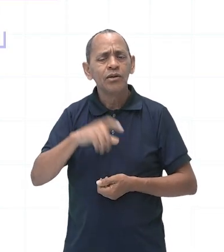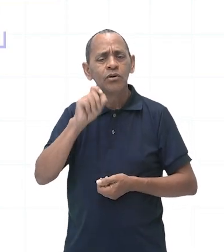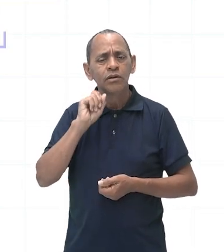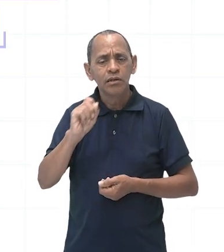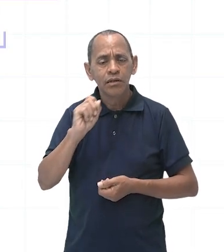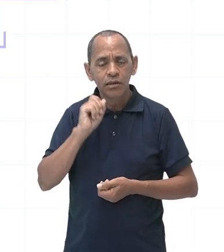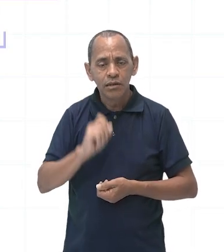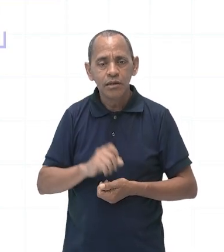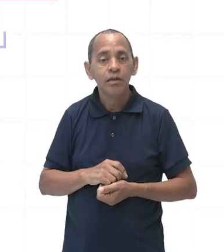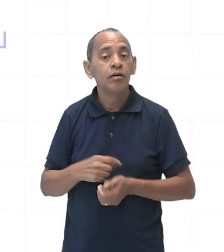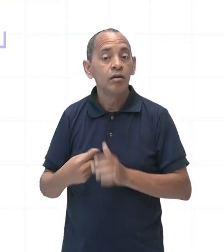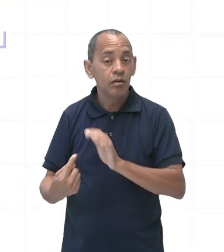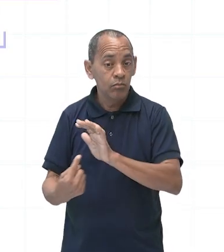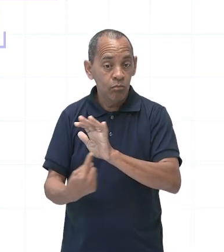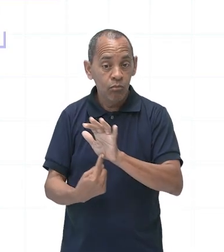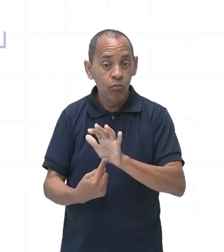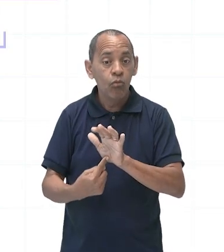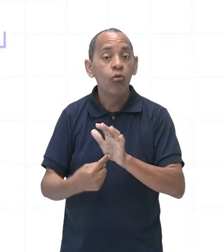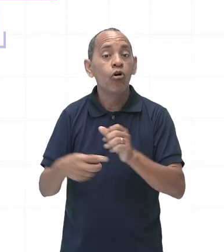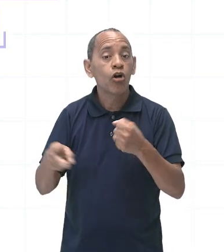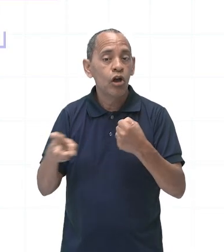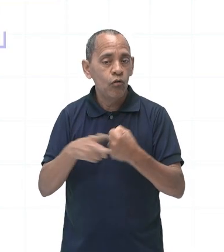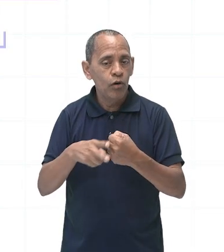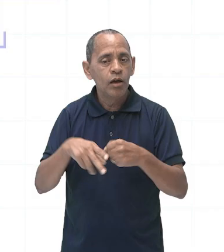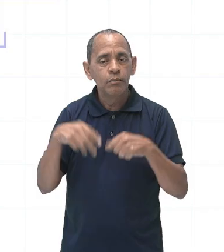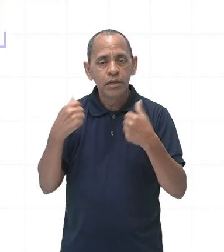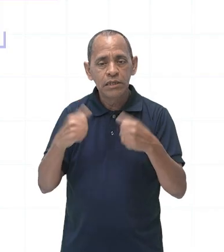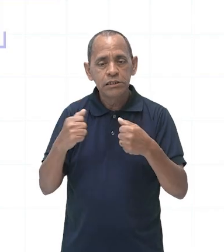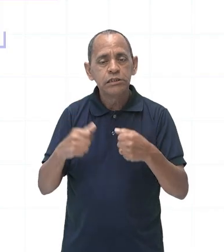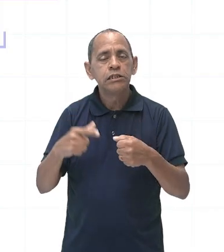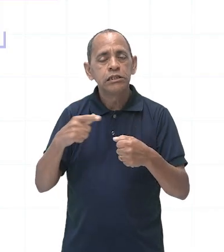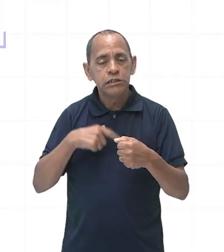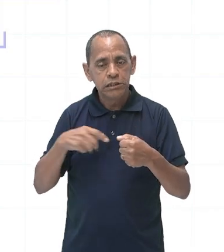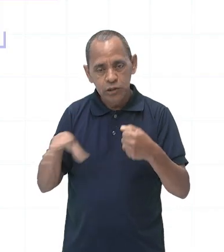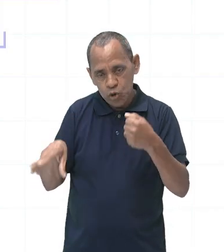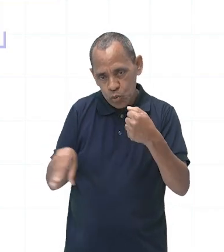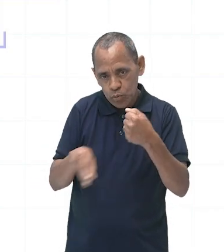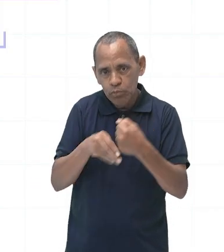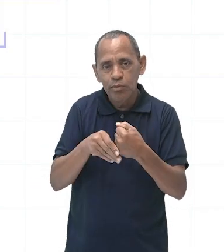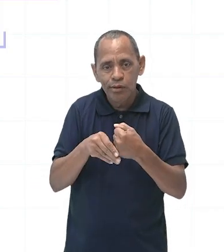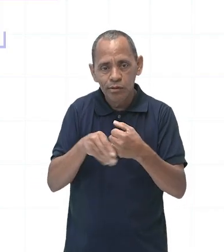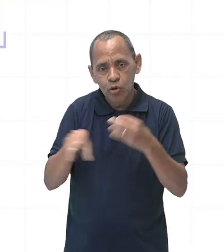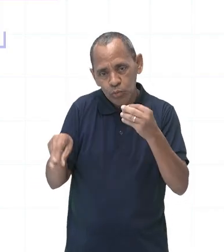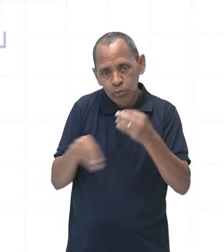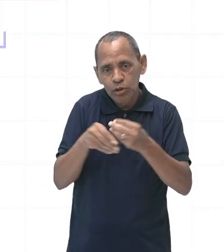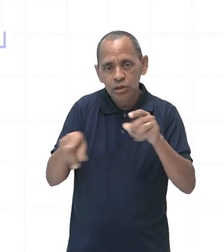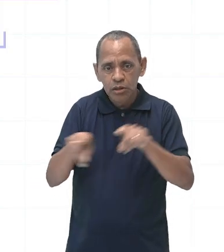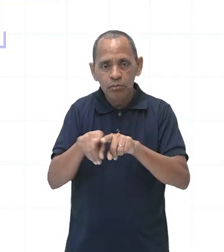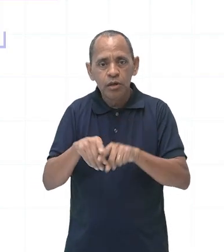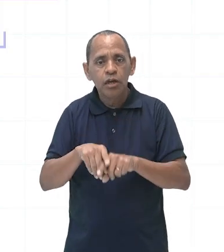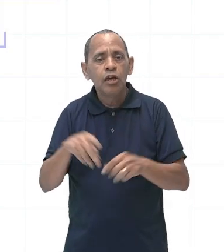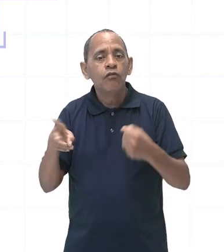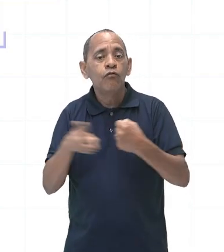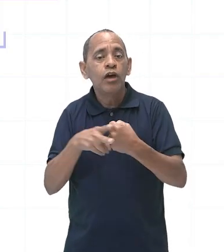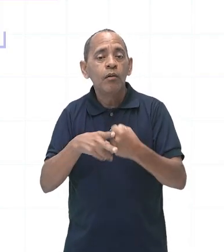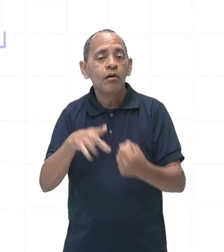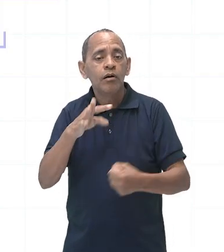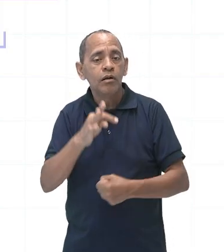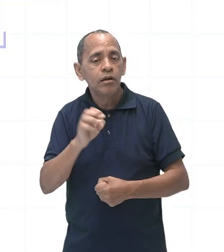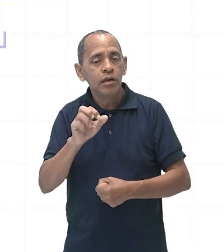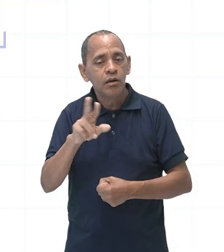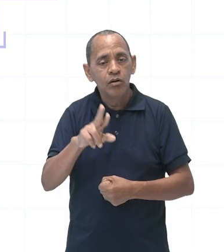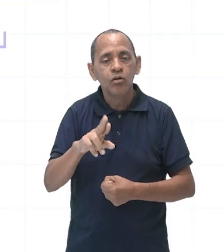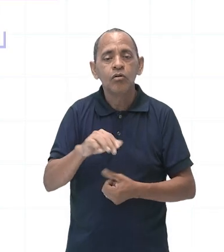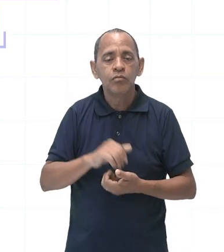Primeira observação, vai ter o quê? Né? Então já mostra que é um verbo que precisa de complemento, o verbo